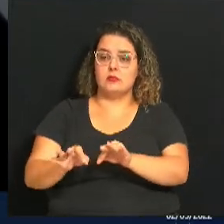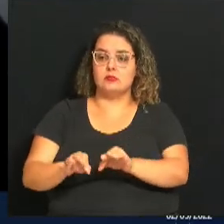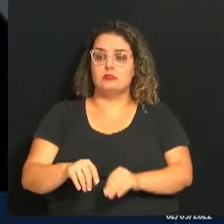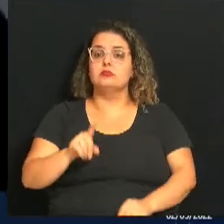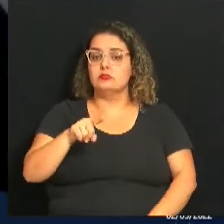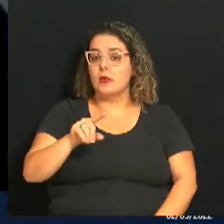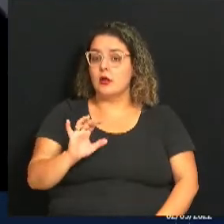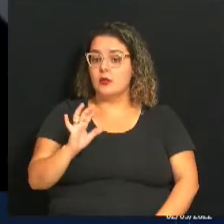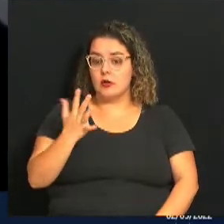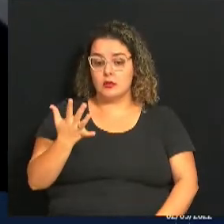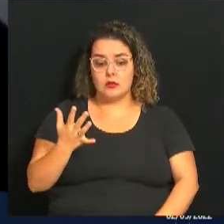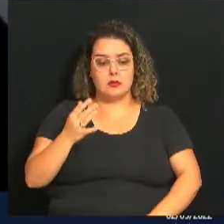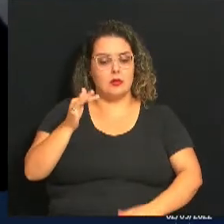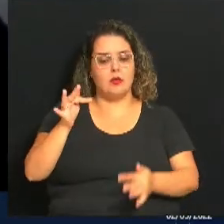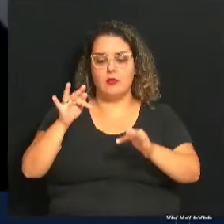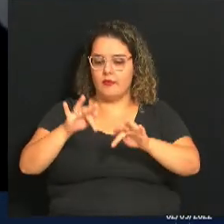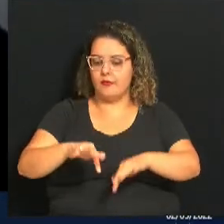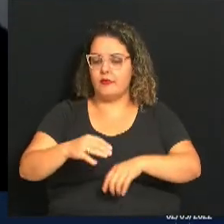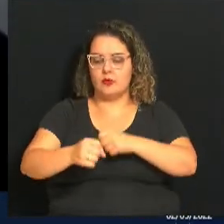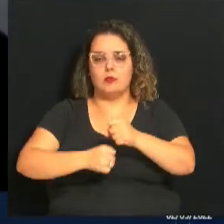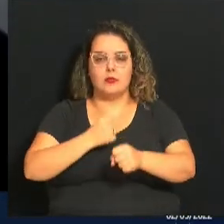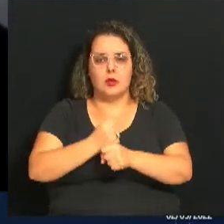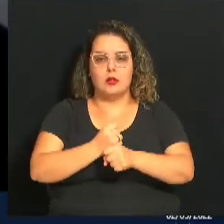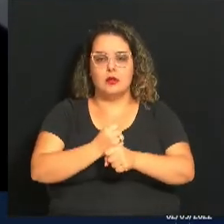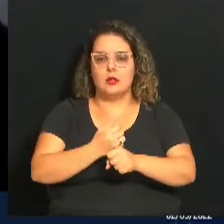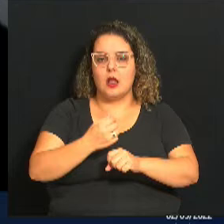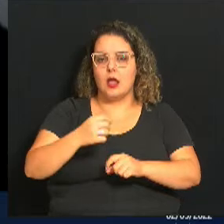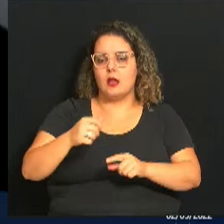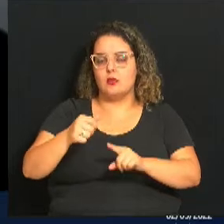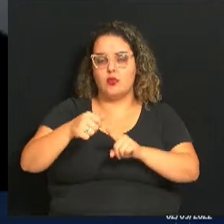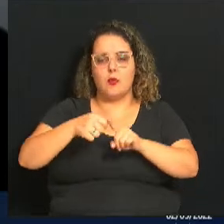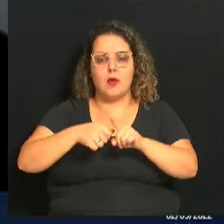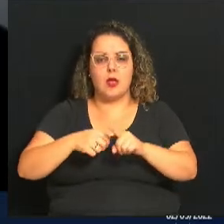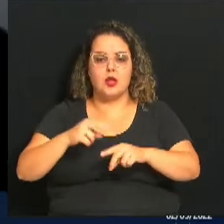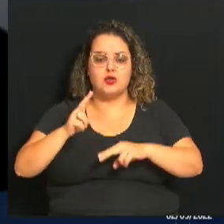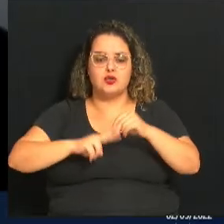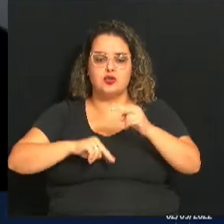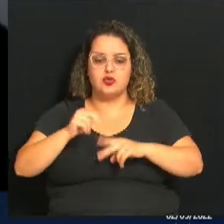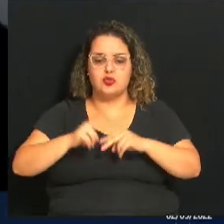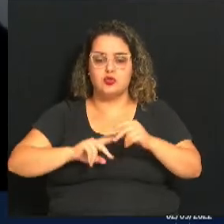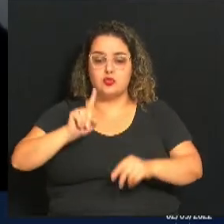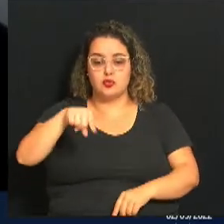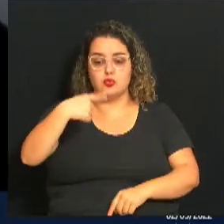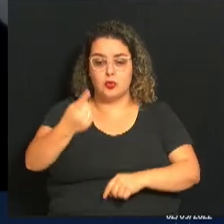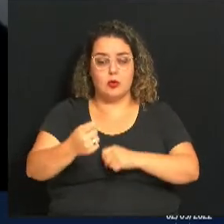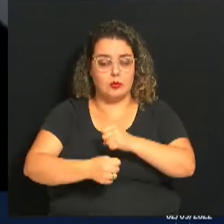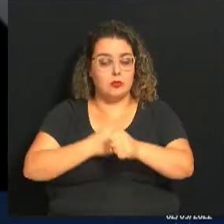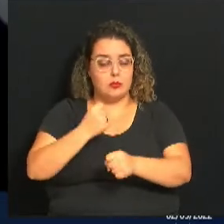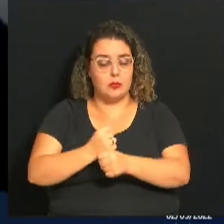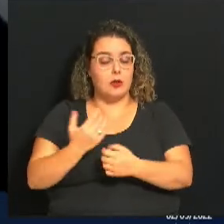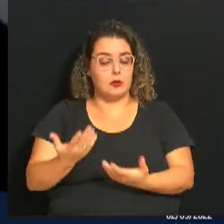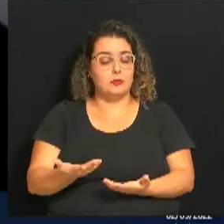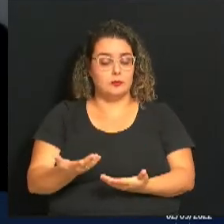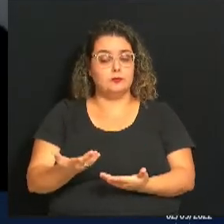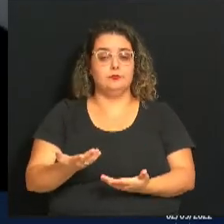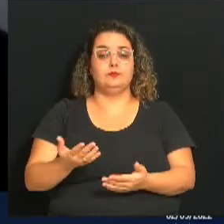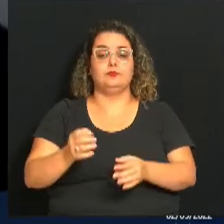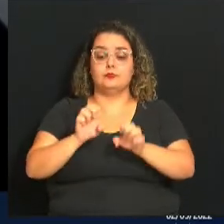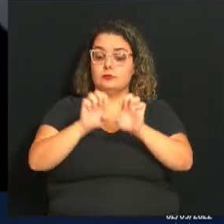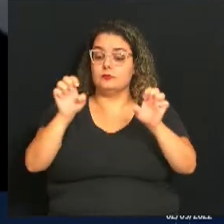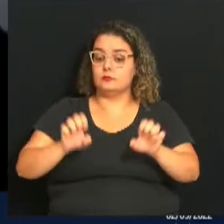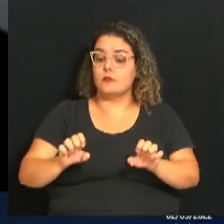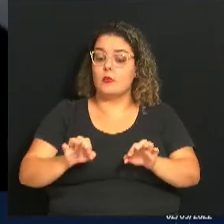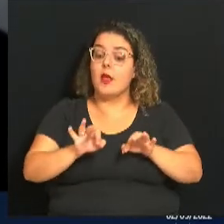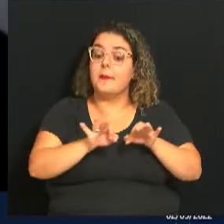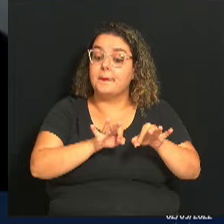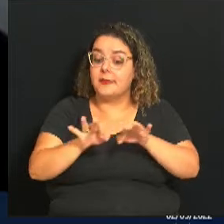o final do ano, até o meio do ano que vem, e isso ela também consiga acompanhar esse plano estruturado de uma forma